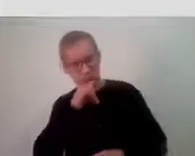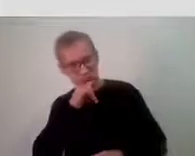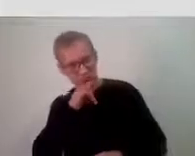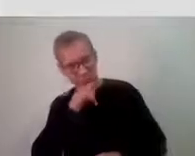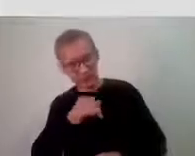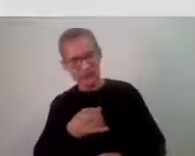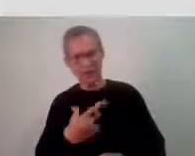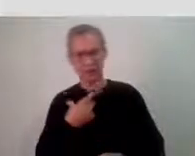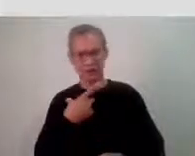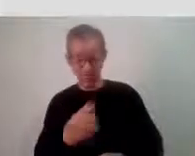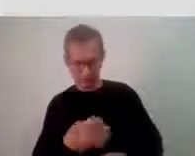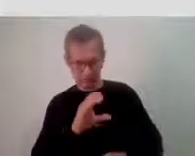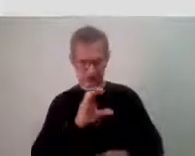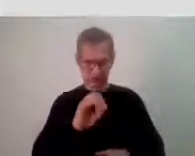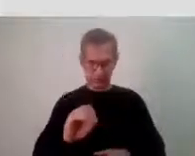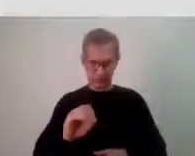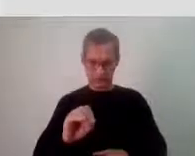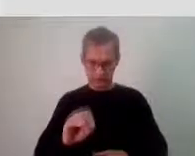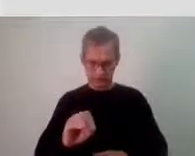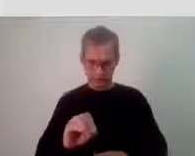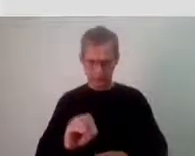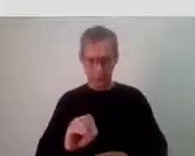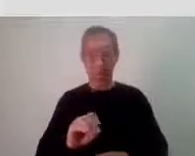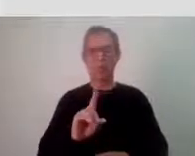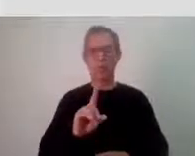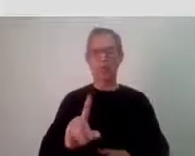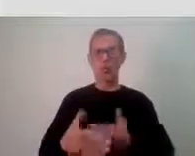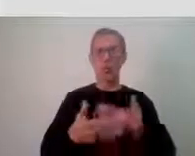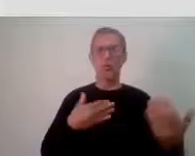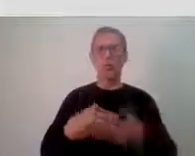na velocidade zero ele estava na posição 1, qualquer outro.